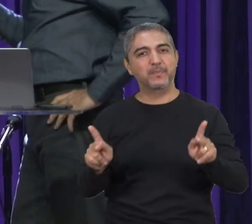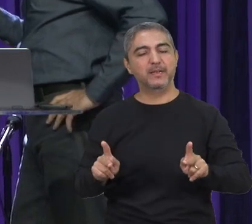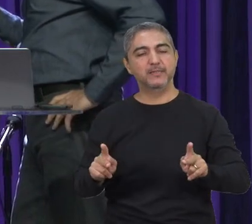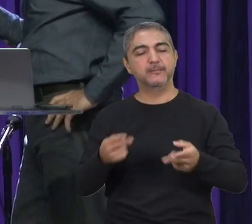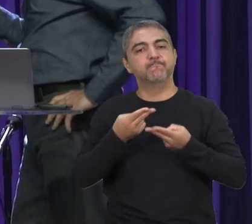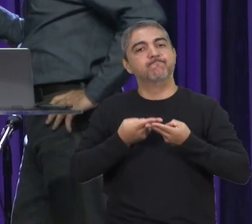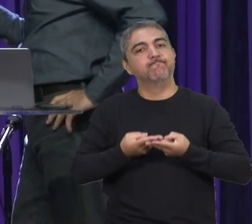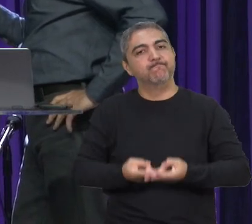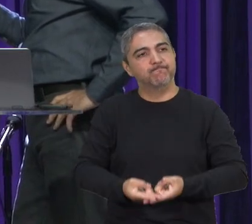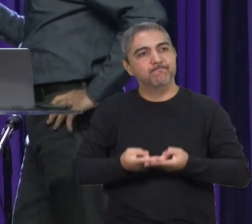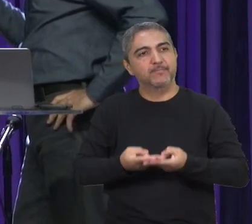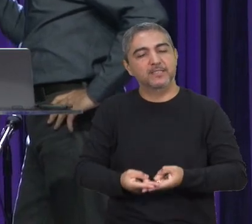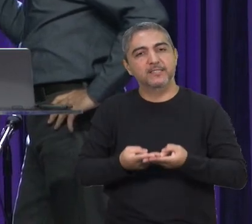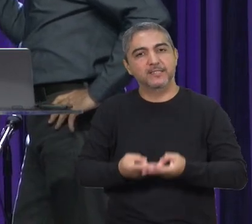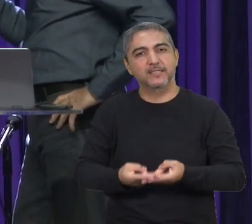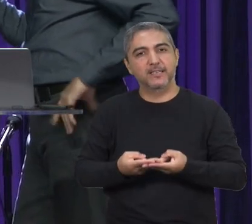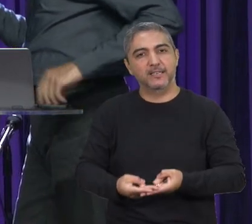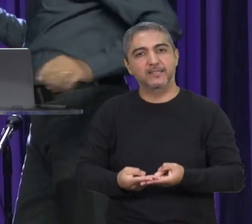paciência,